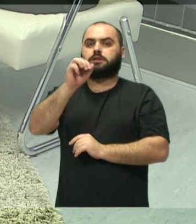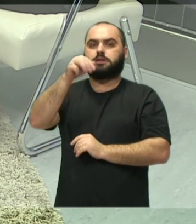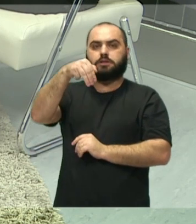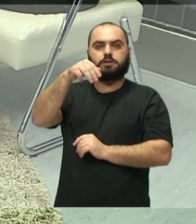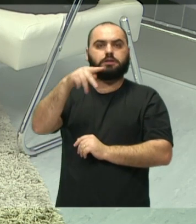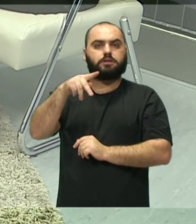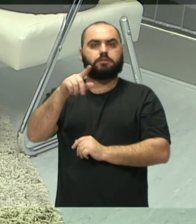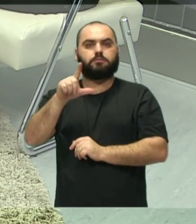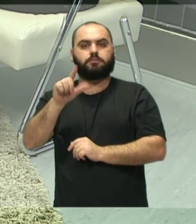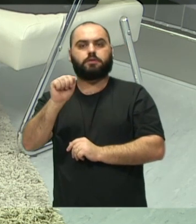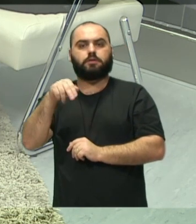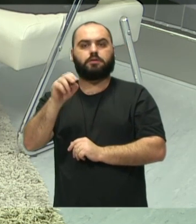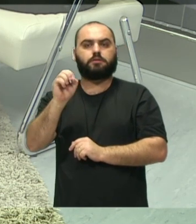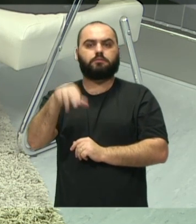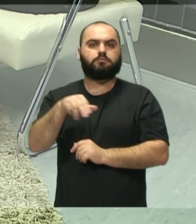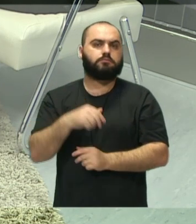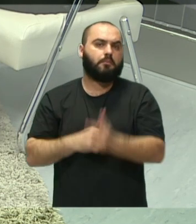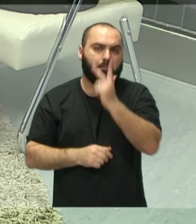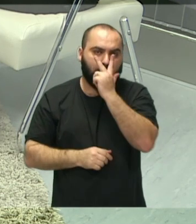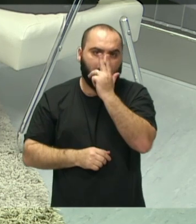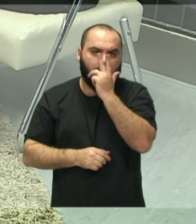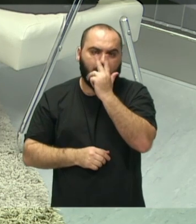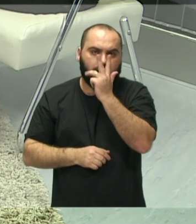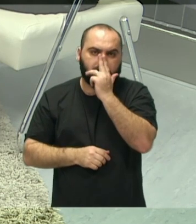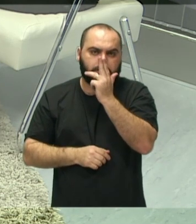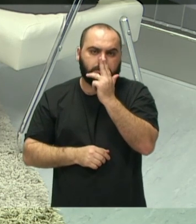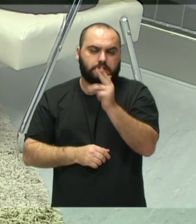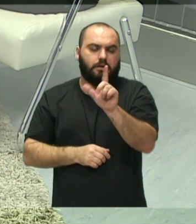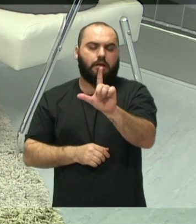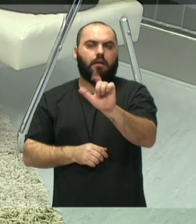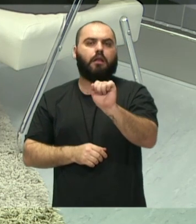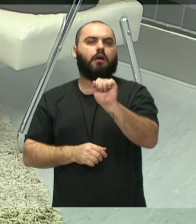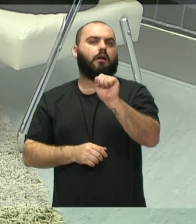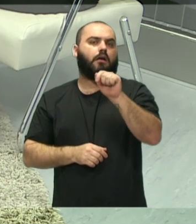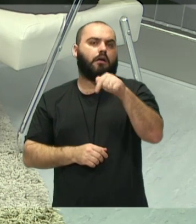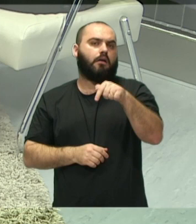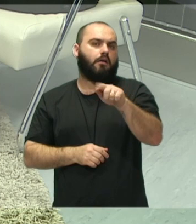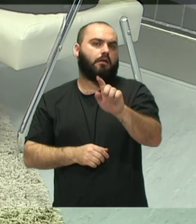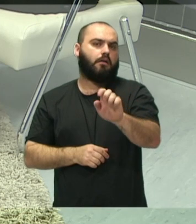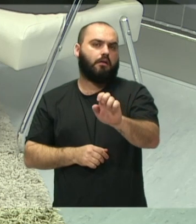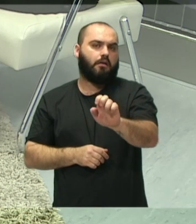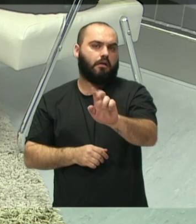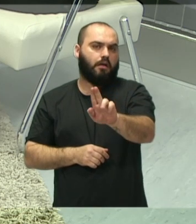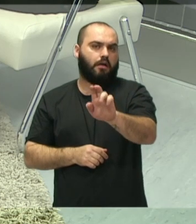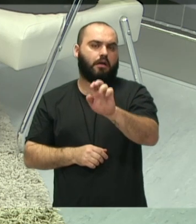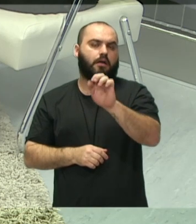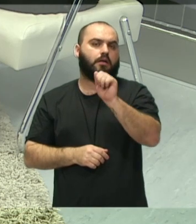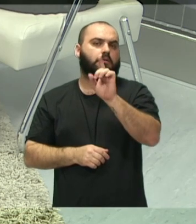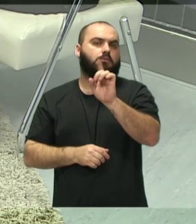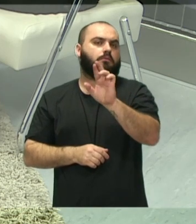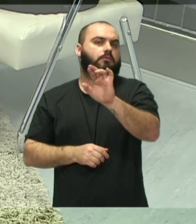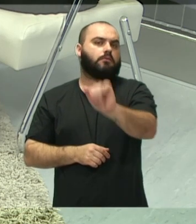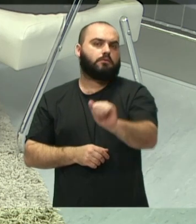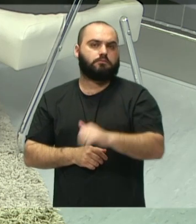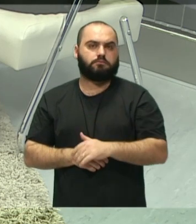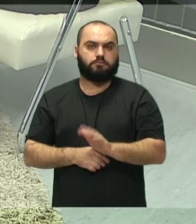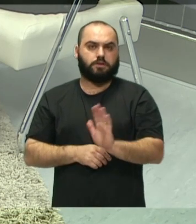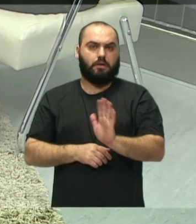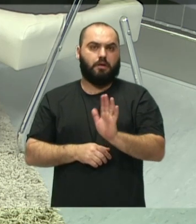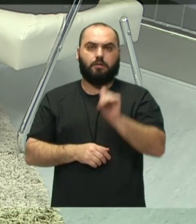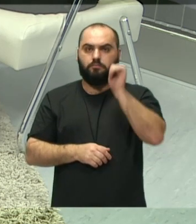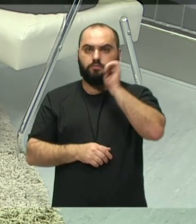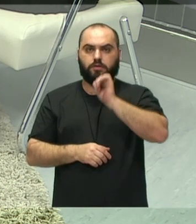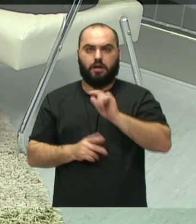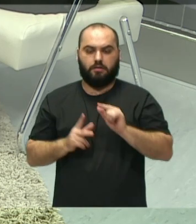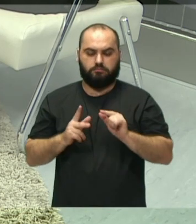É como se ele fosse uma mini laqueadura. Mas o que é o bom do Implanon? Ele não é uma esterilização da mulher,